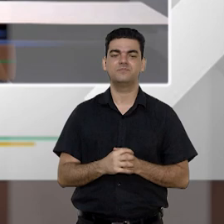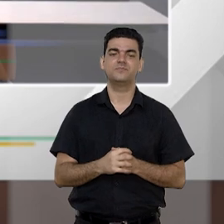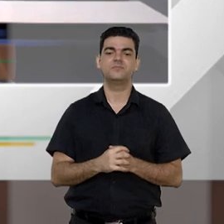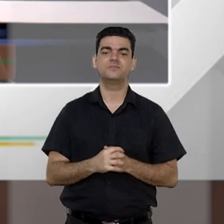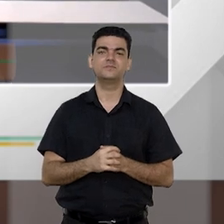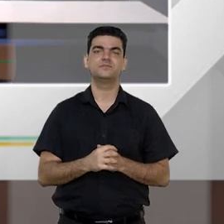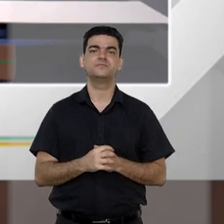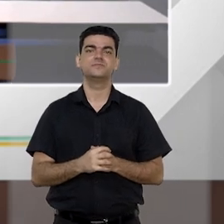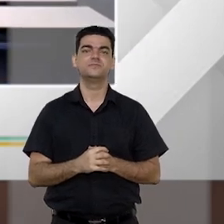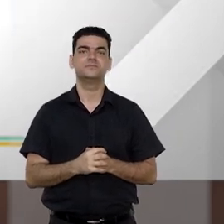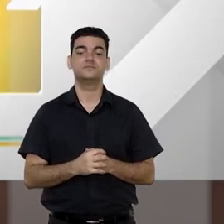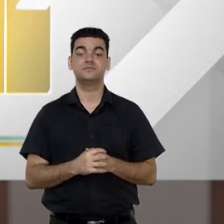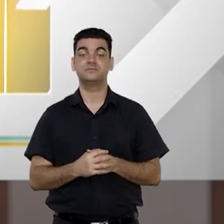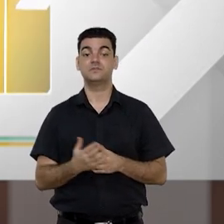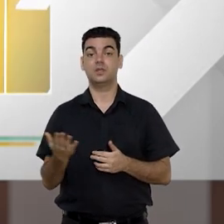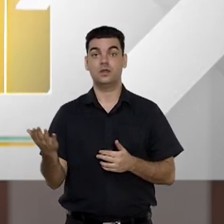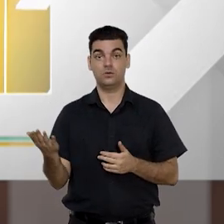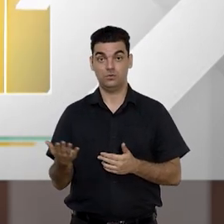conciliação.